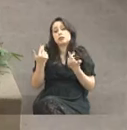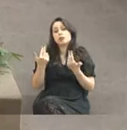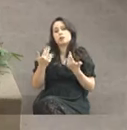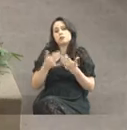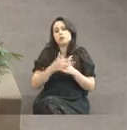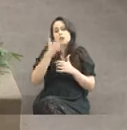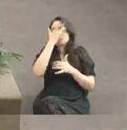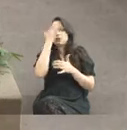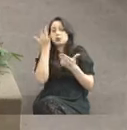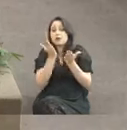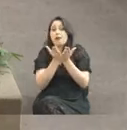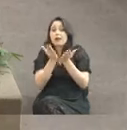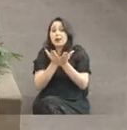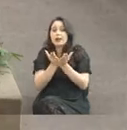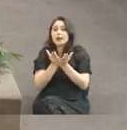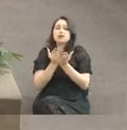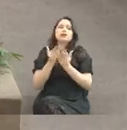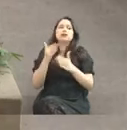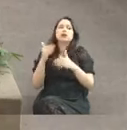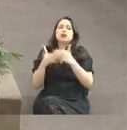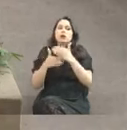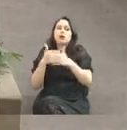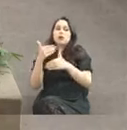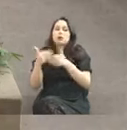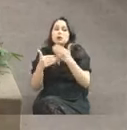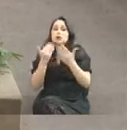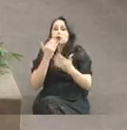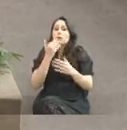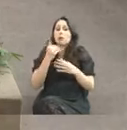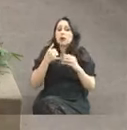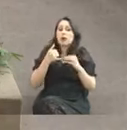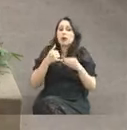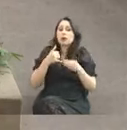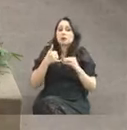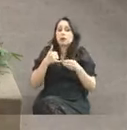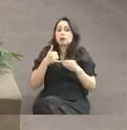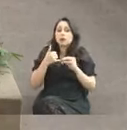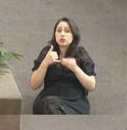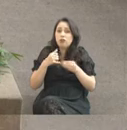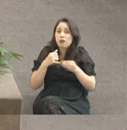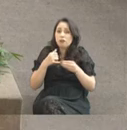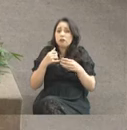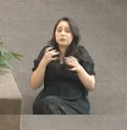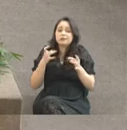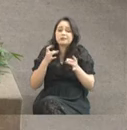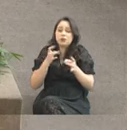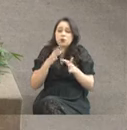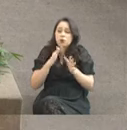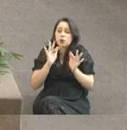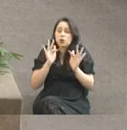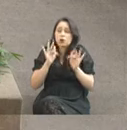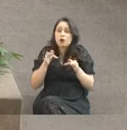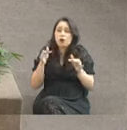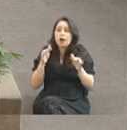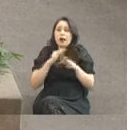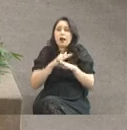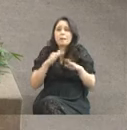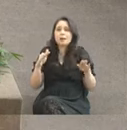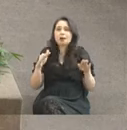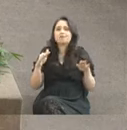Esmirna começaram a comer o feijão, a acabar, e a dispensa começou a ficar